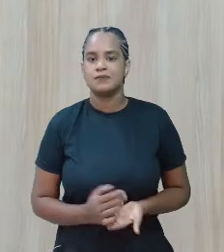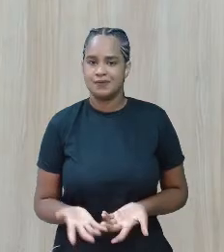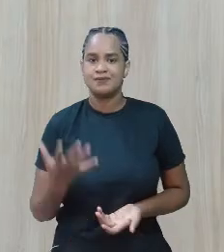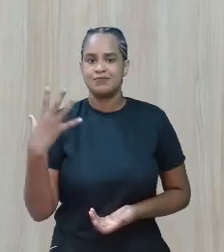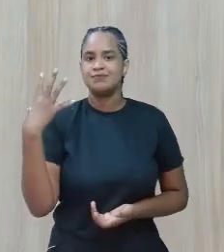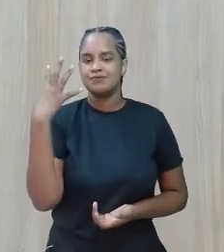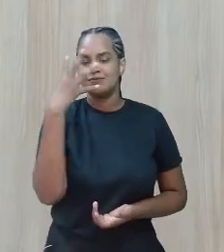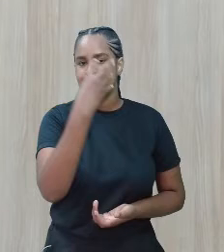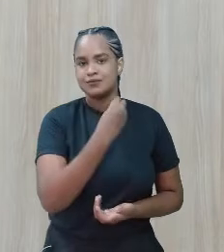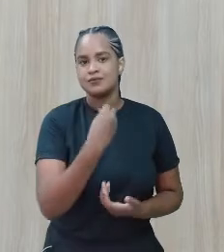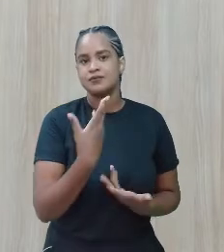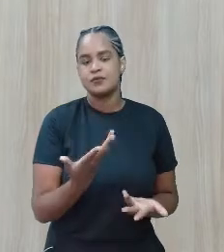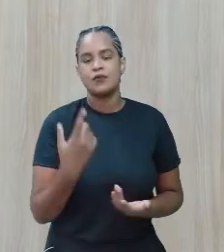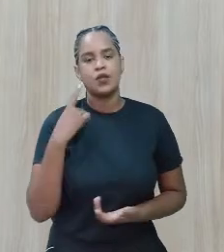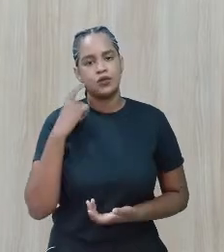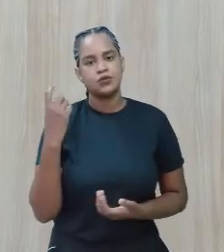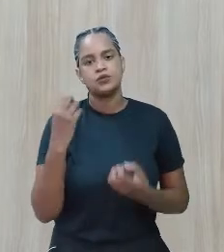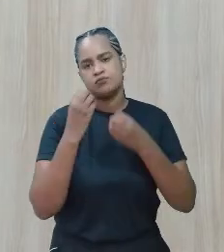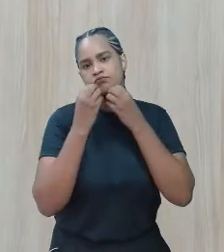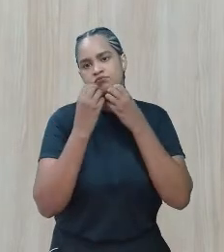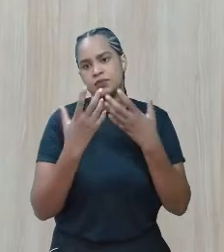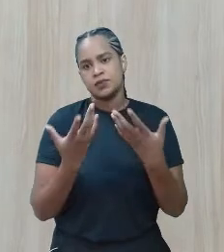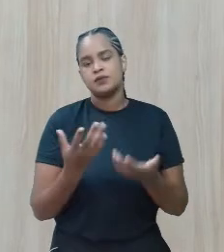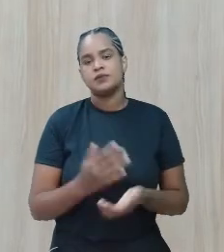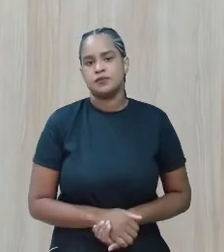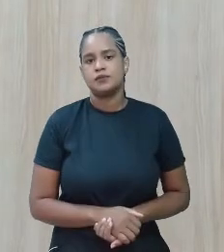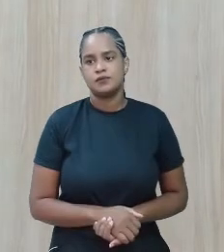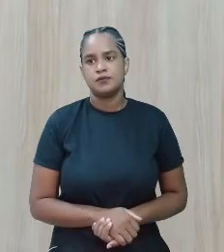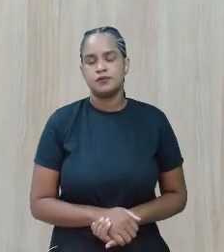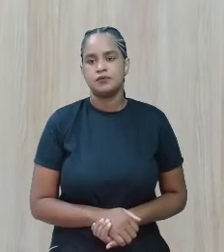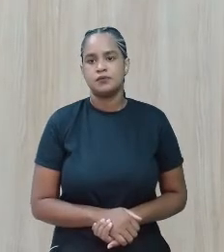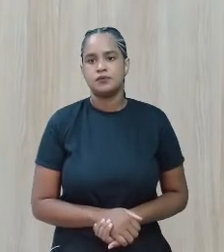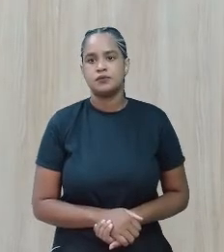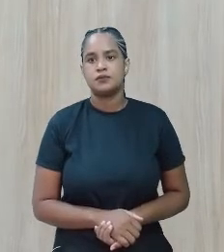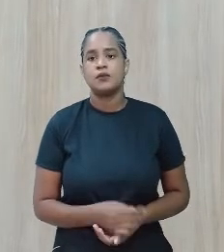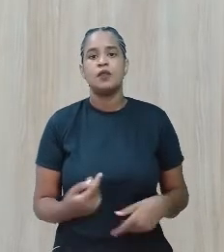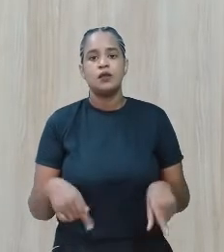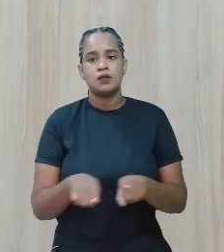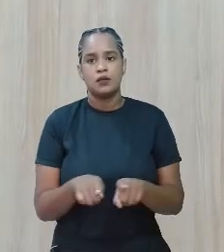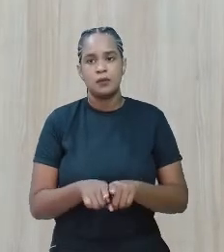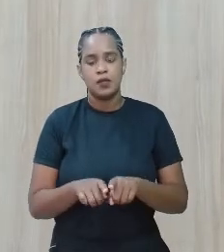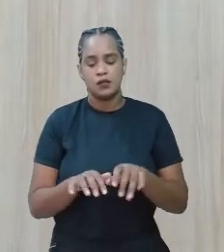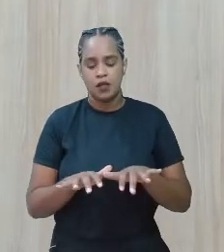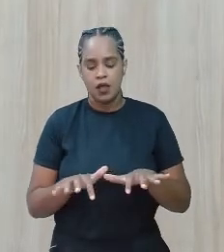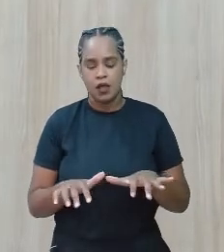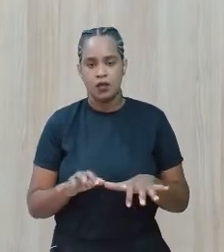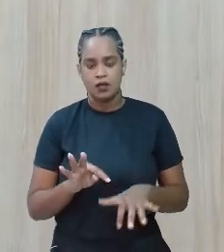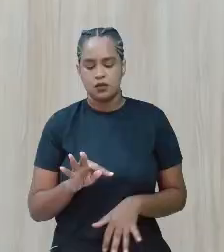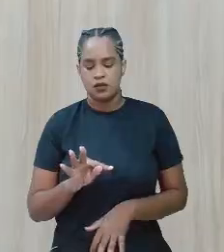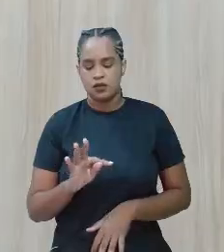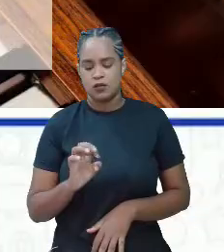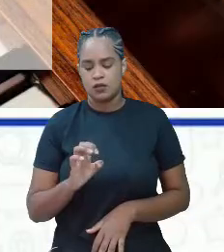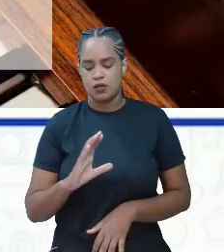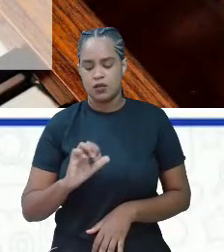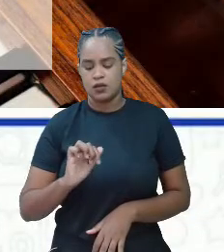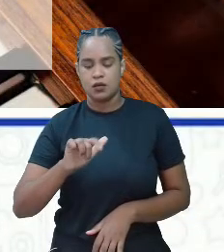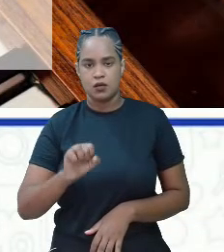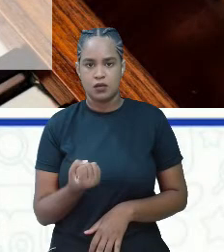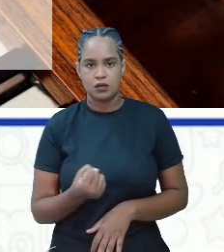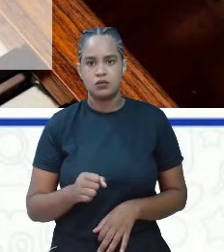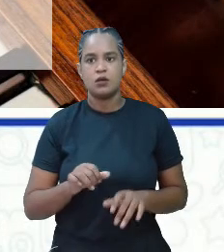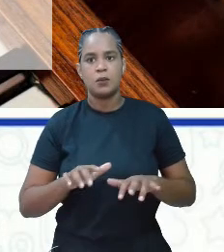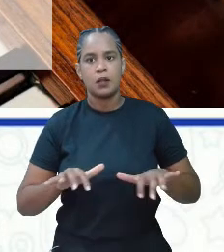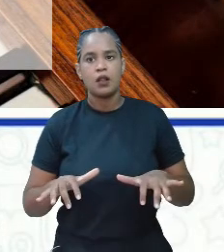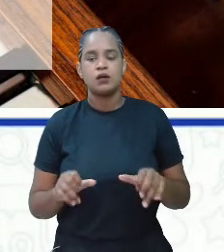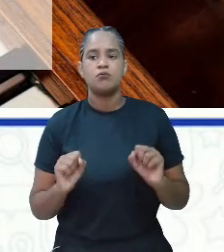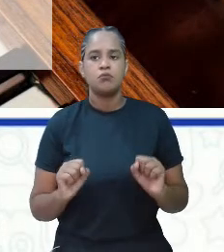Lindo, né? Um som tão agradável, né? Aveludado. E aí temos as teclas, que eu já falei para vocês, que elas